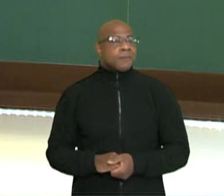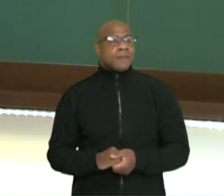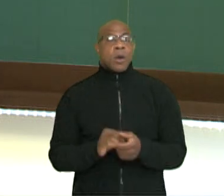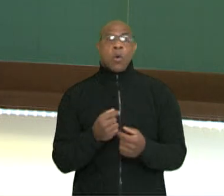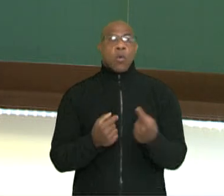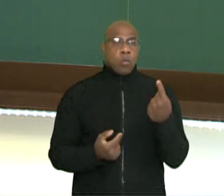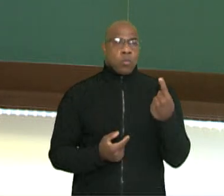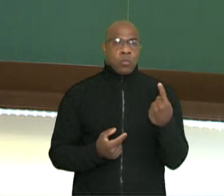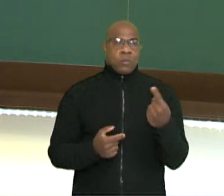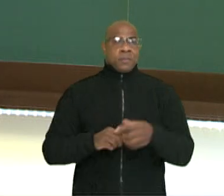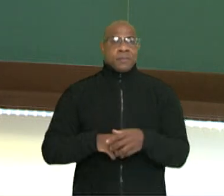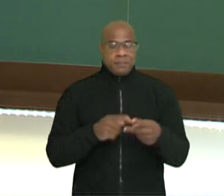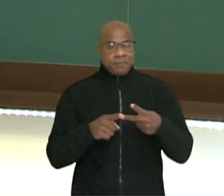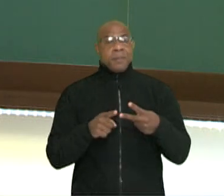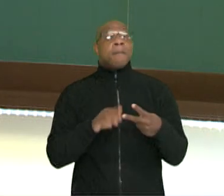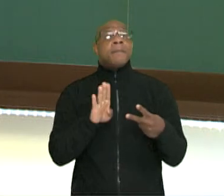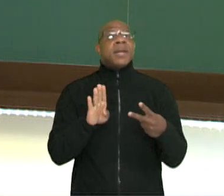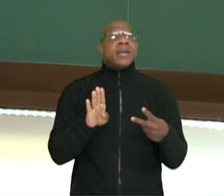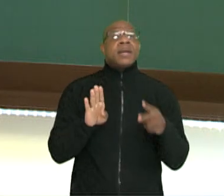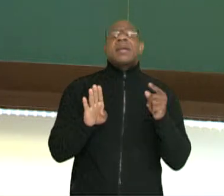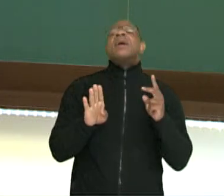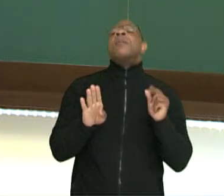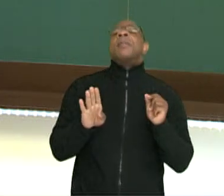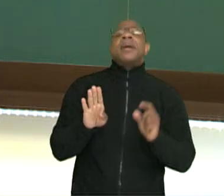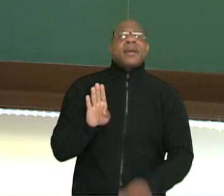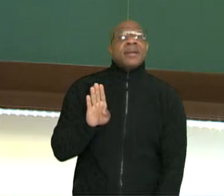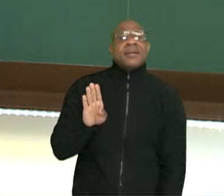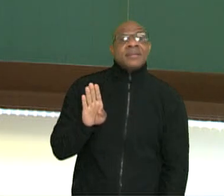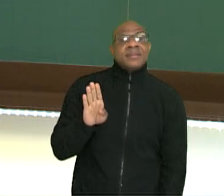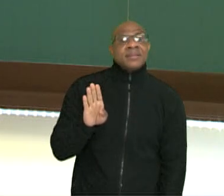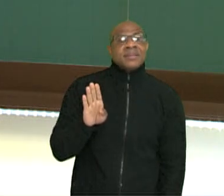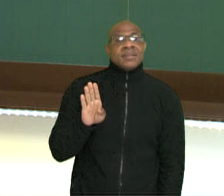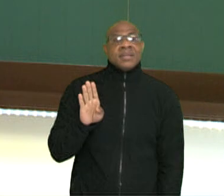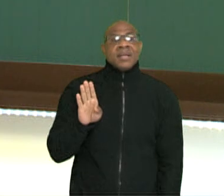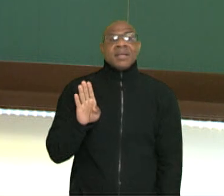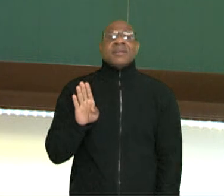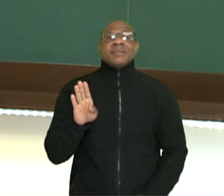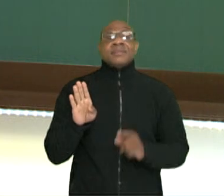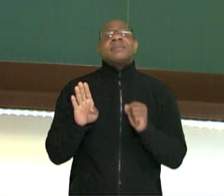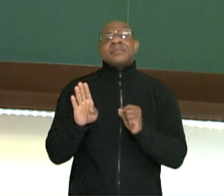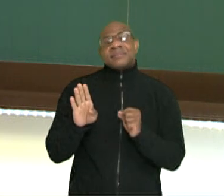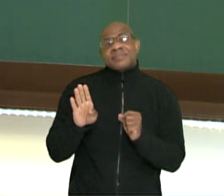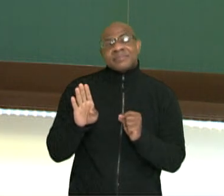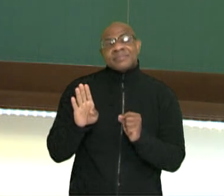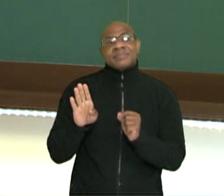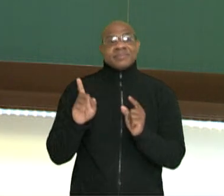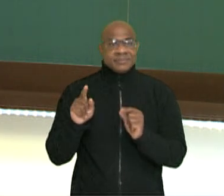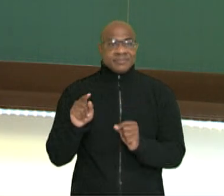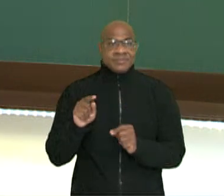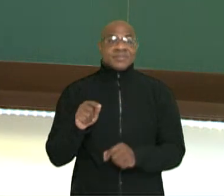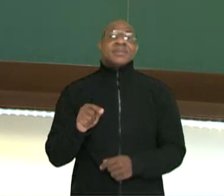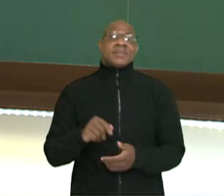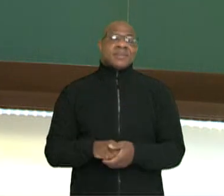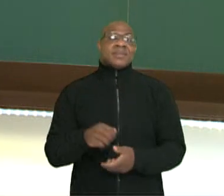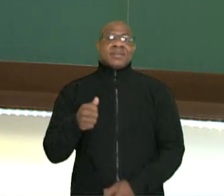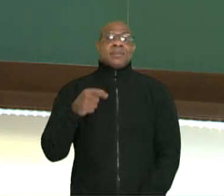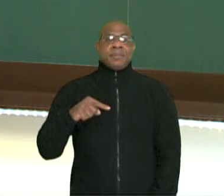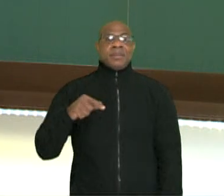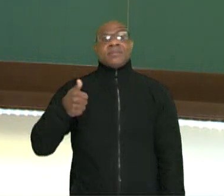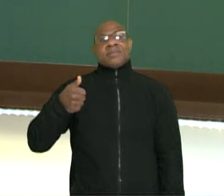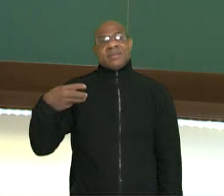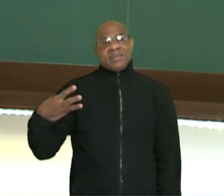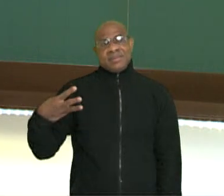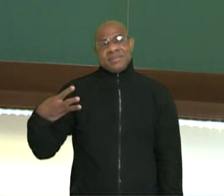1. B é o coeficiente, é o número que acompanha a letra simples. Então a letra simples é y menos